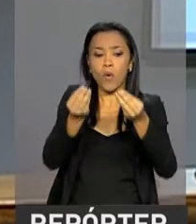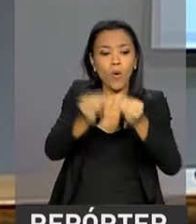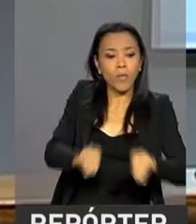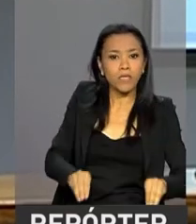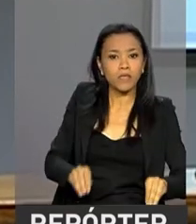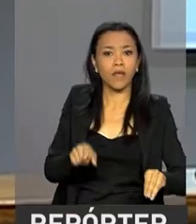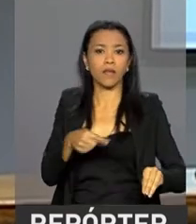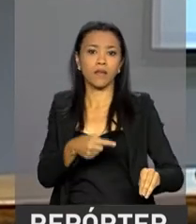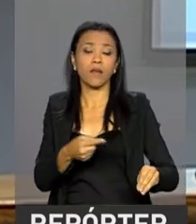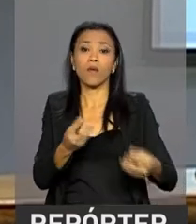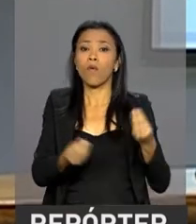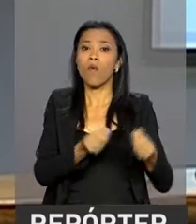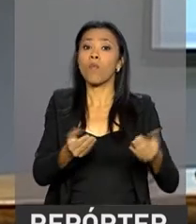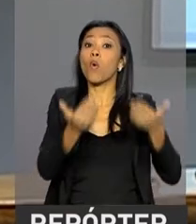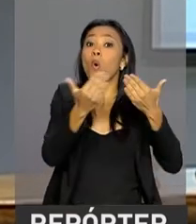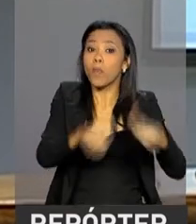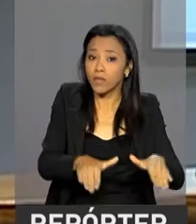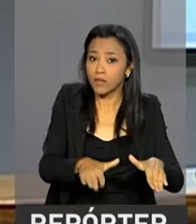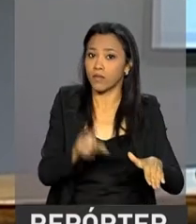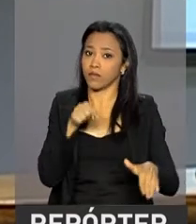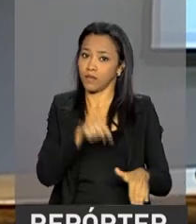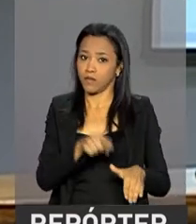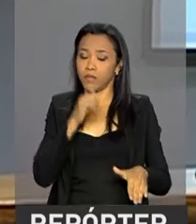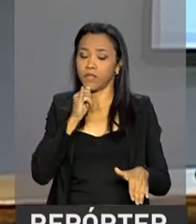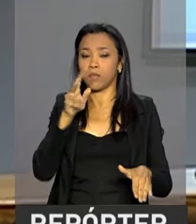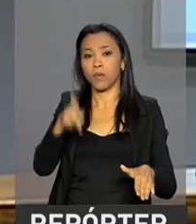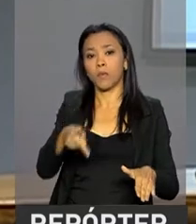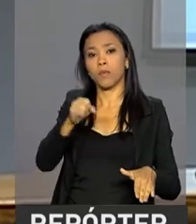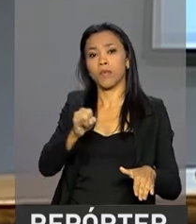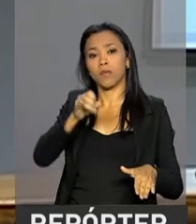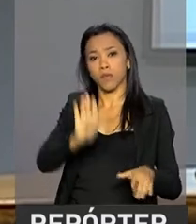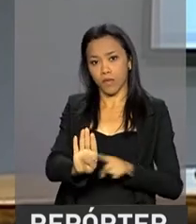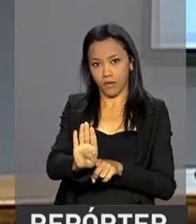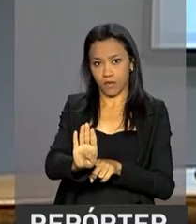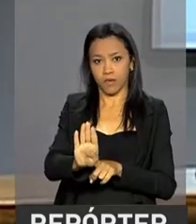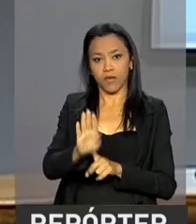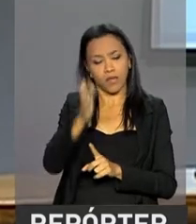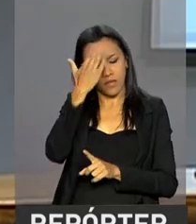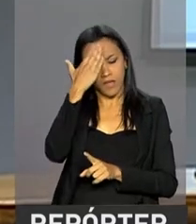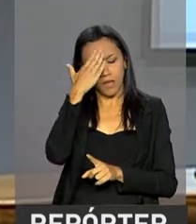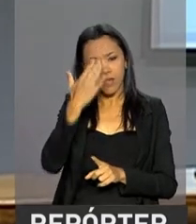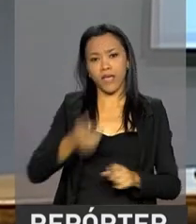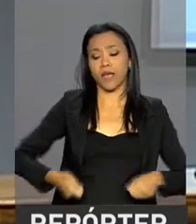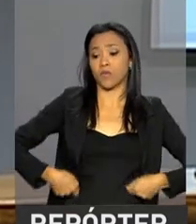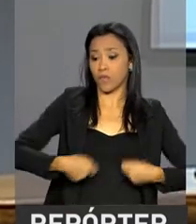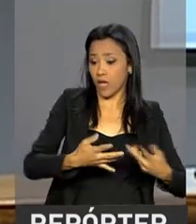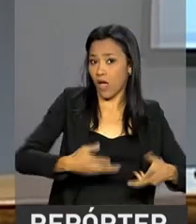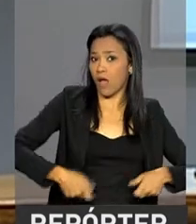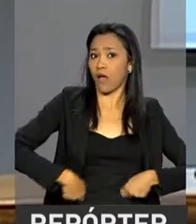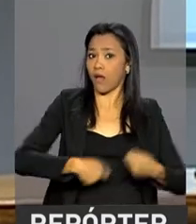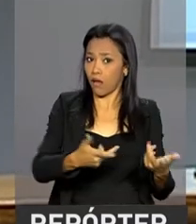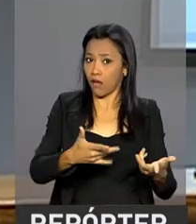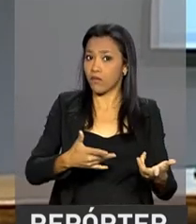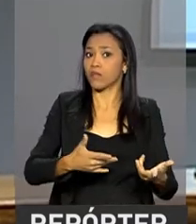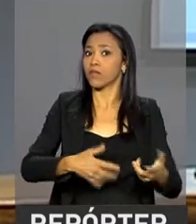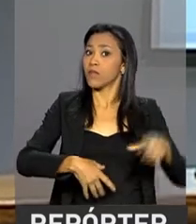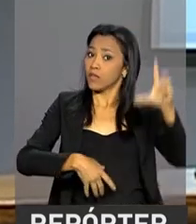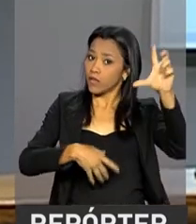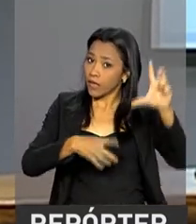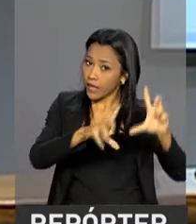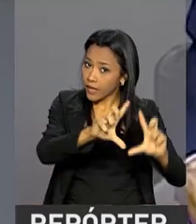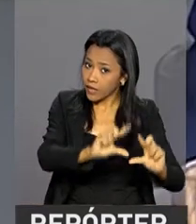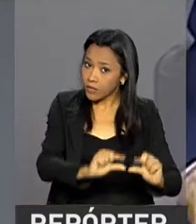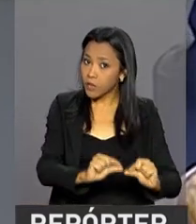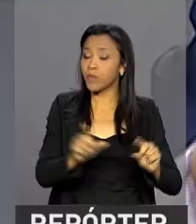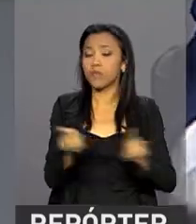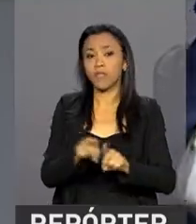como percentual do PIB, nós vamos ver que a receita, a despesa tem caído, a receita tem caído, mas a despesa também,